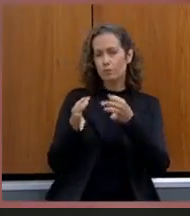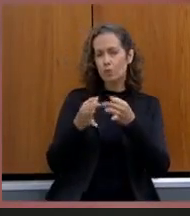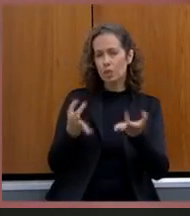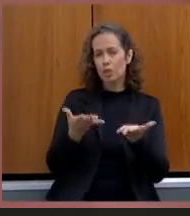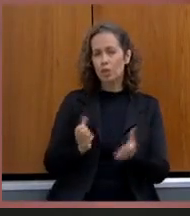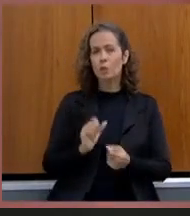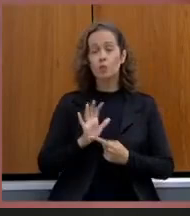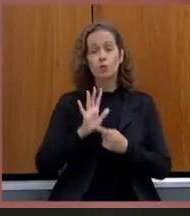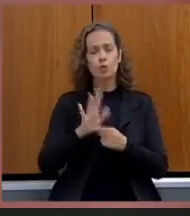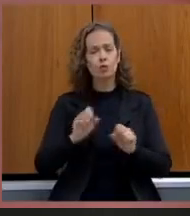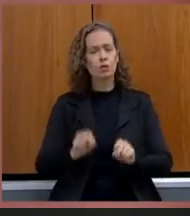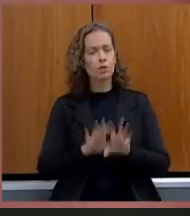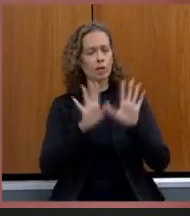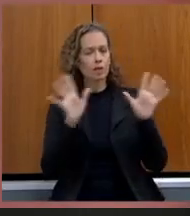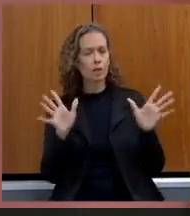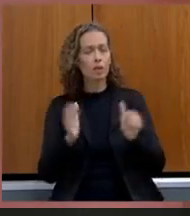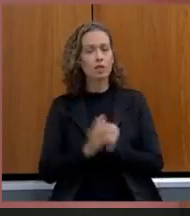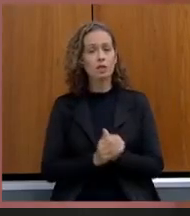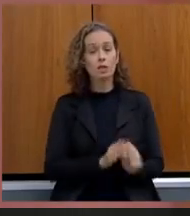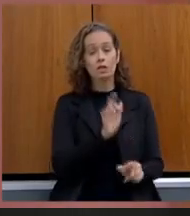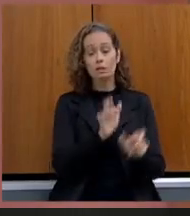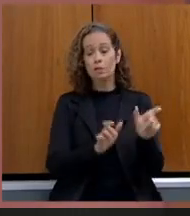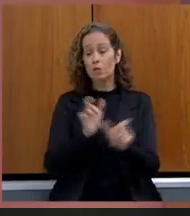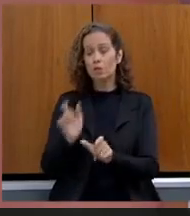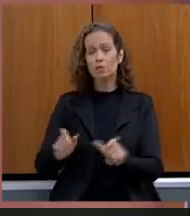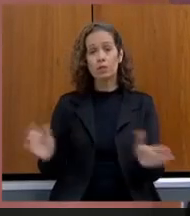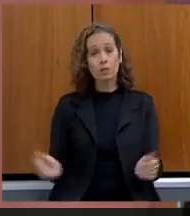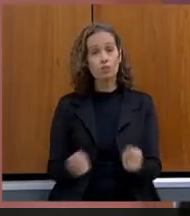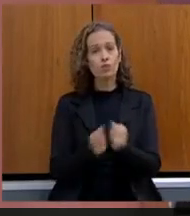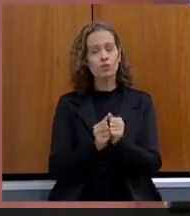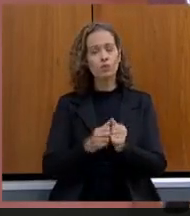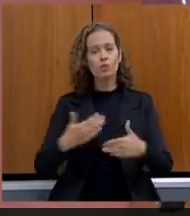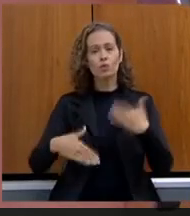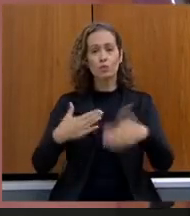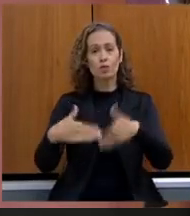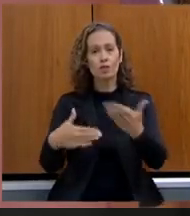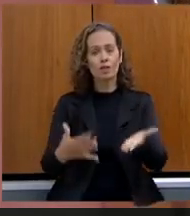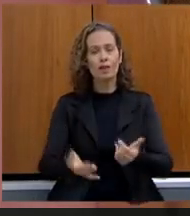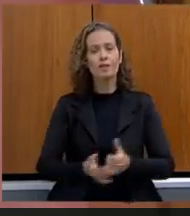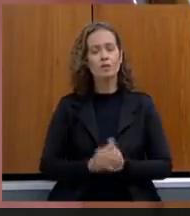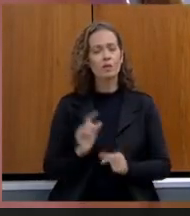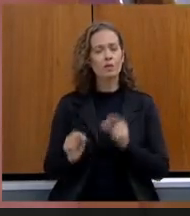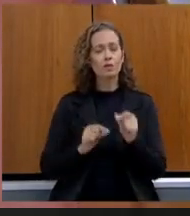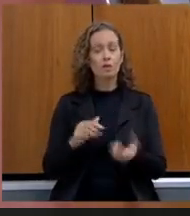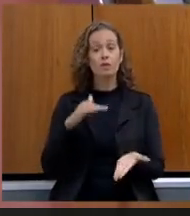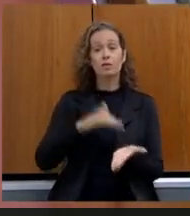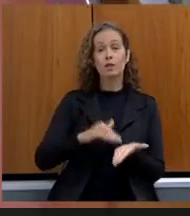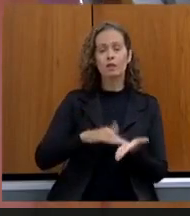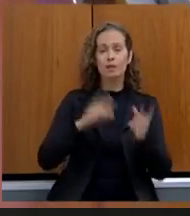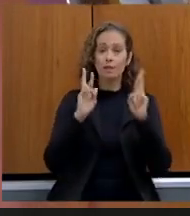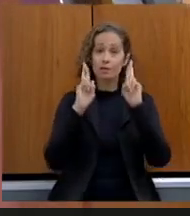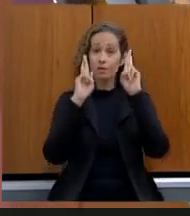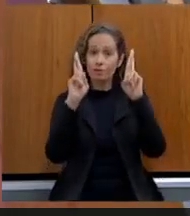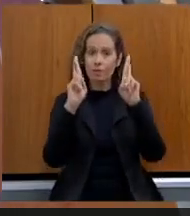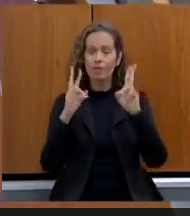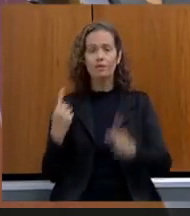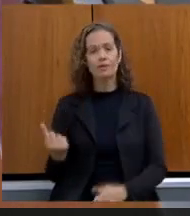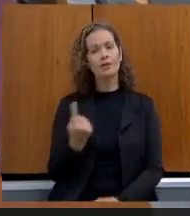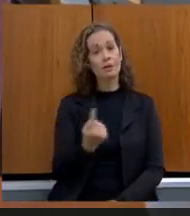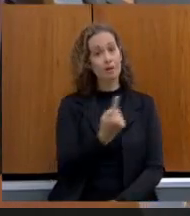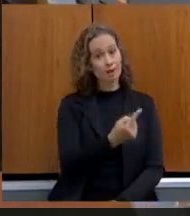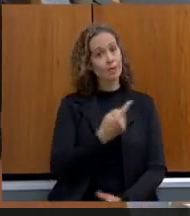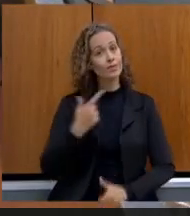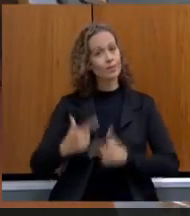muita clareza aqueles que estão muito engajados nesse processo de uma sensação de que a secretaria respeita muito cada um de servidores